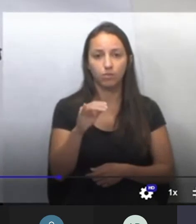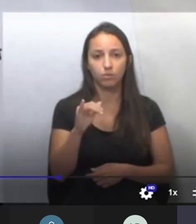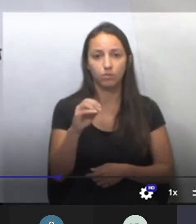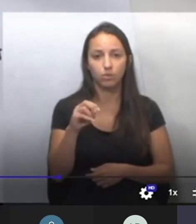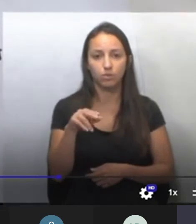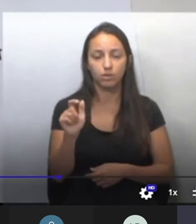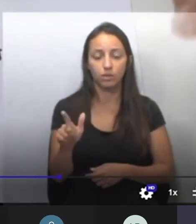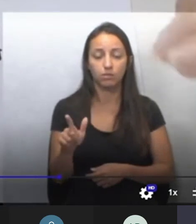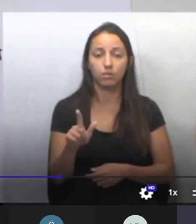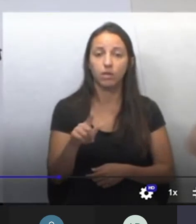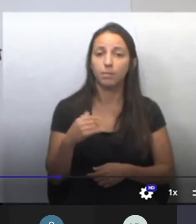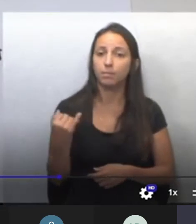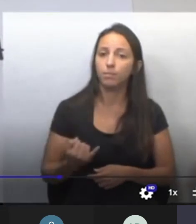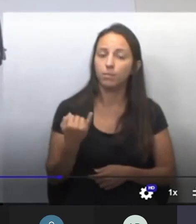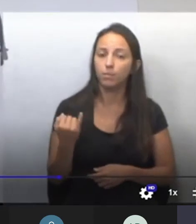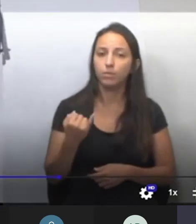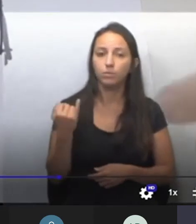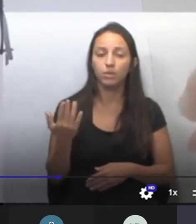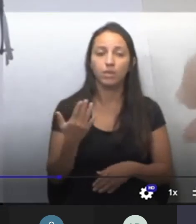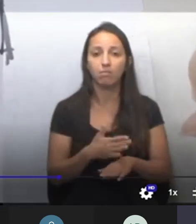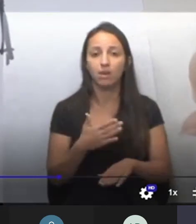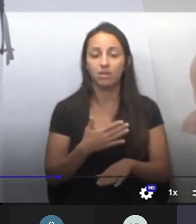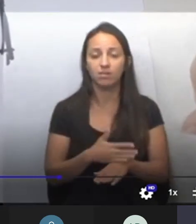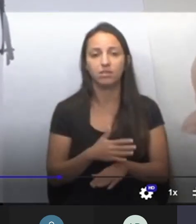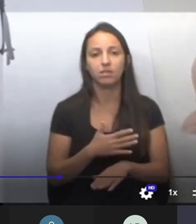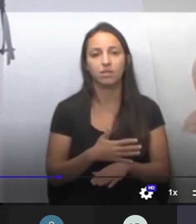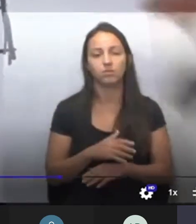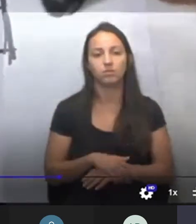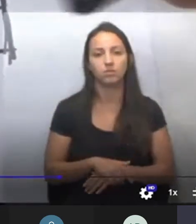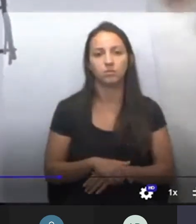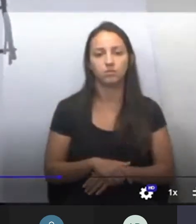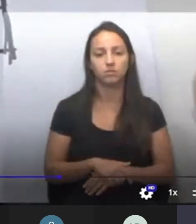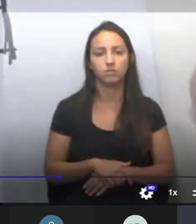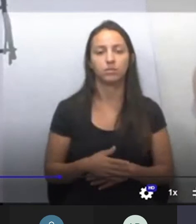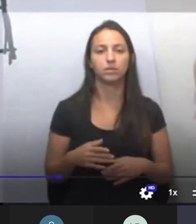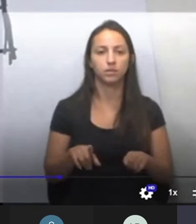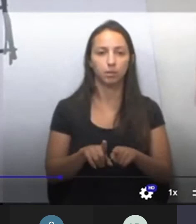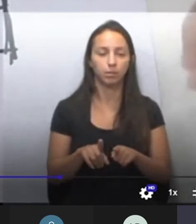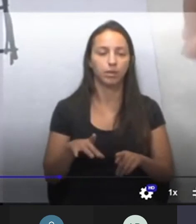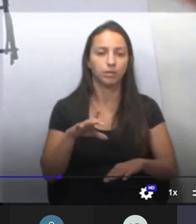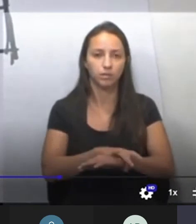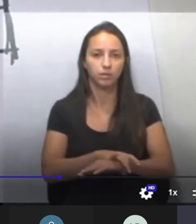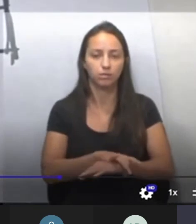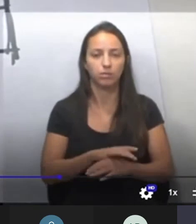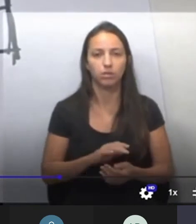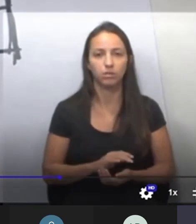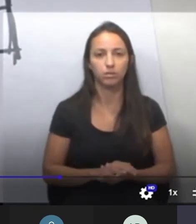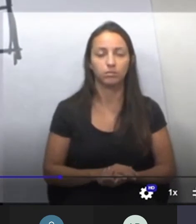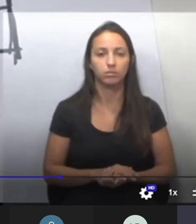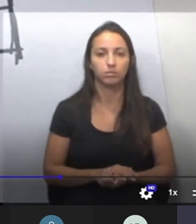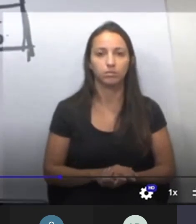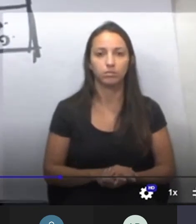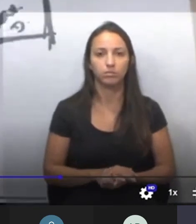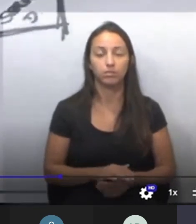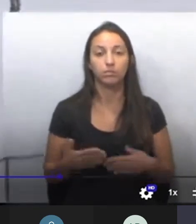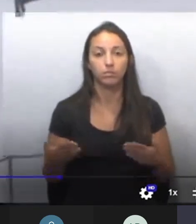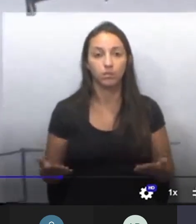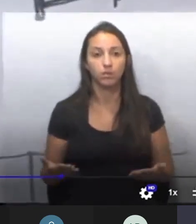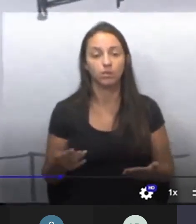neste ambiente é de suma importância que você pense na funcionalidade, além da segurança, certo?